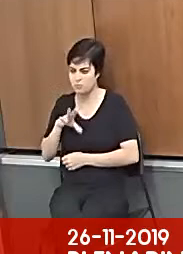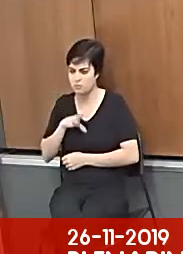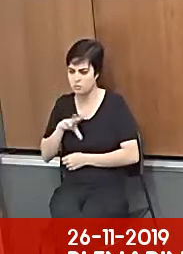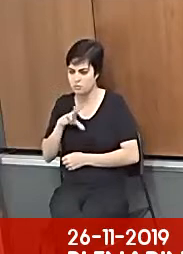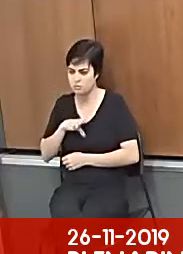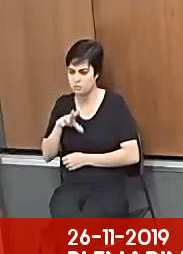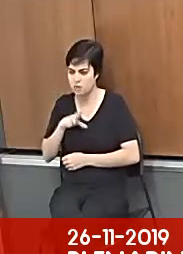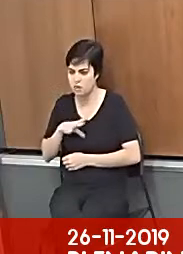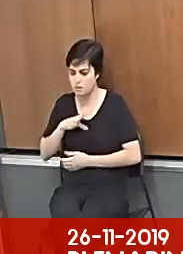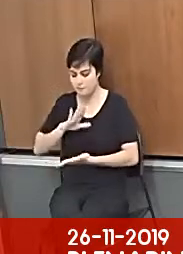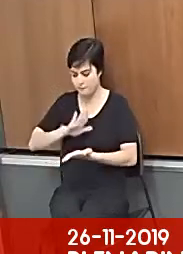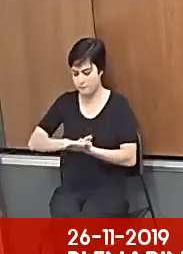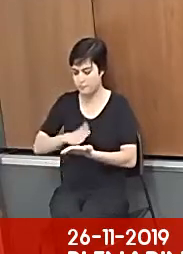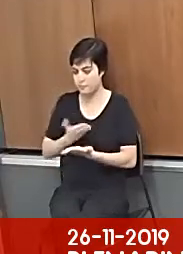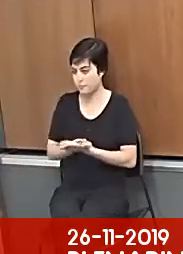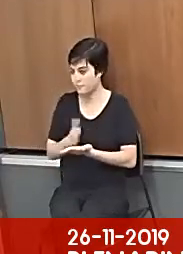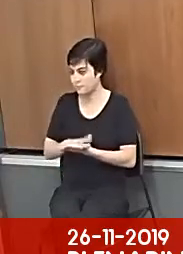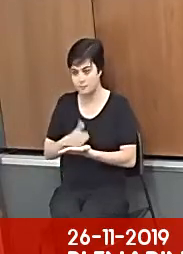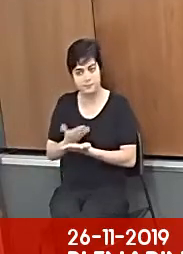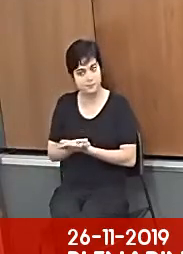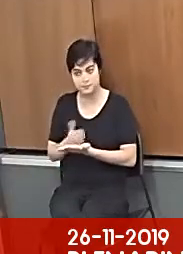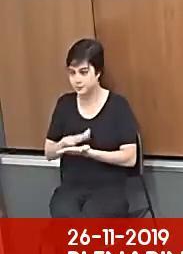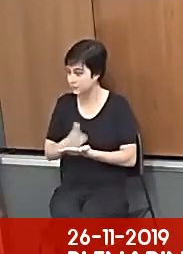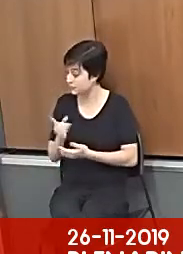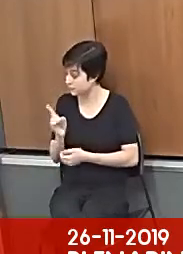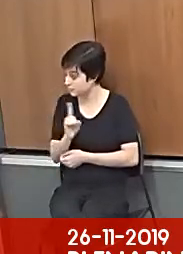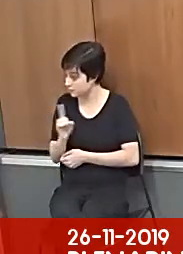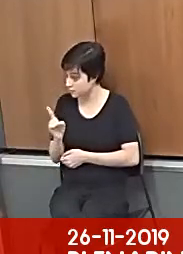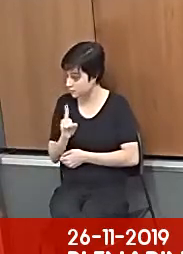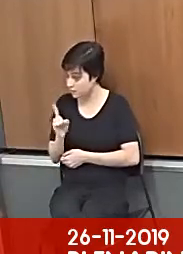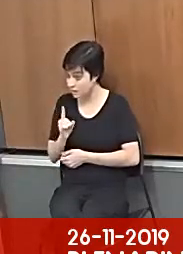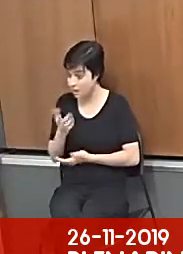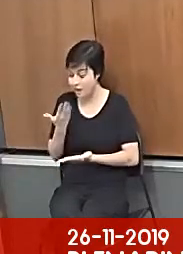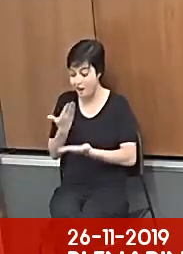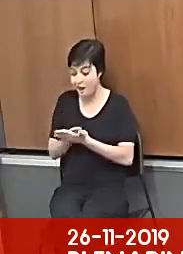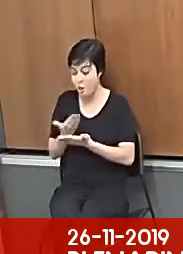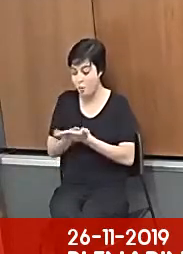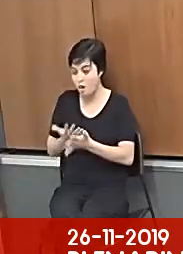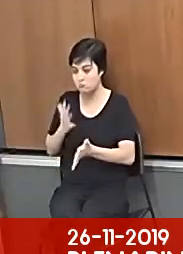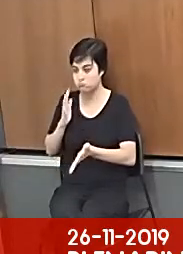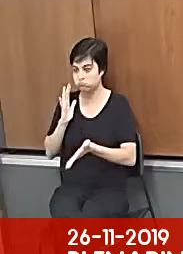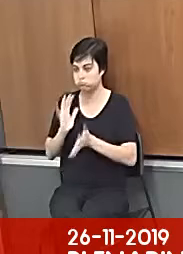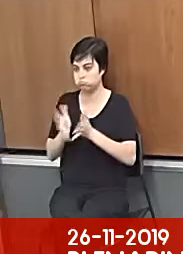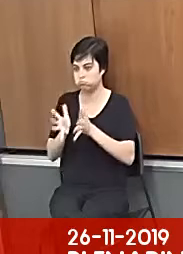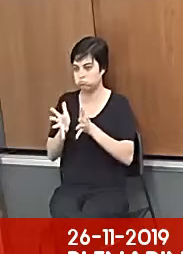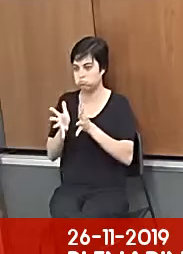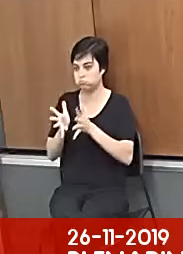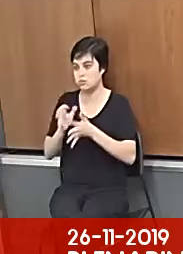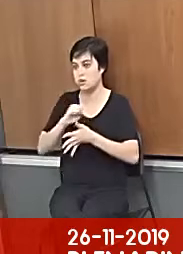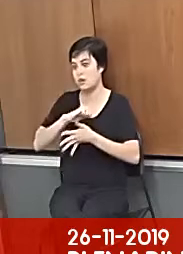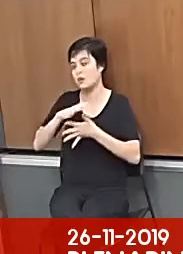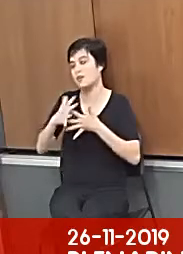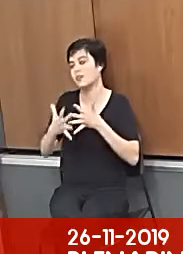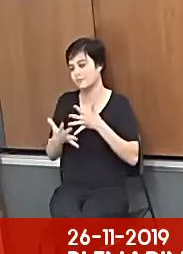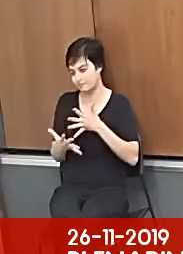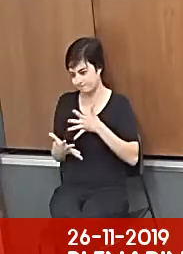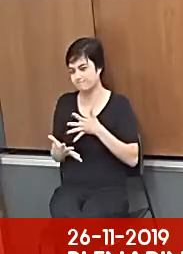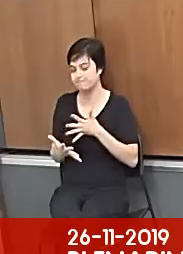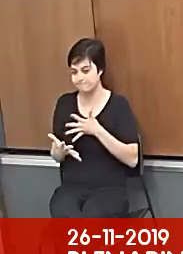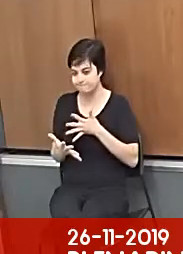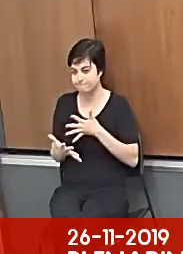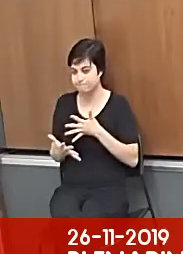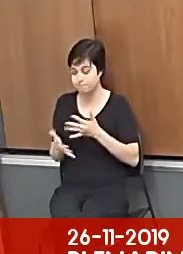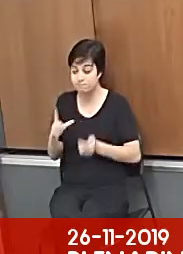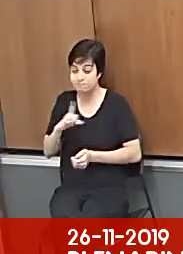sendo interpretadas. Nós estamos falando de aula de Libras. E aí eu trago